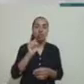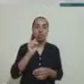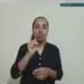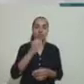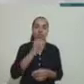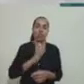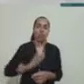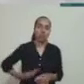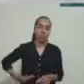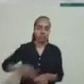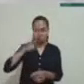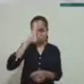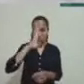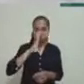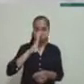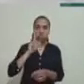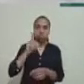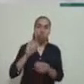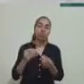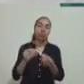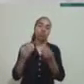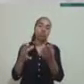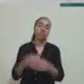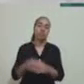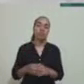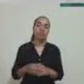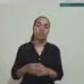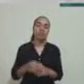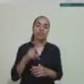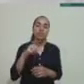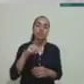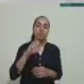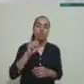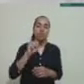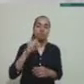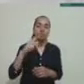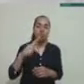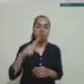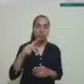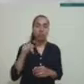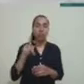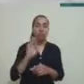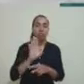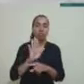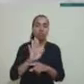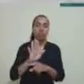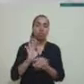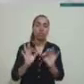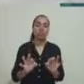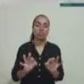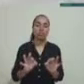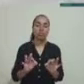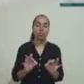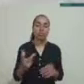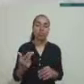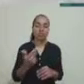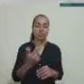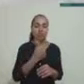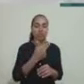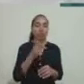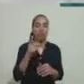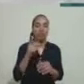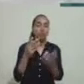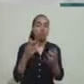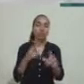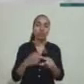A Unesp, que atende toda a região, tem uma demanda reprimida para realizar o procedimento, pois não dispõe do